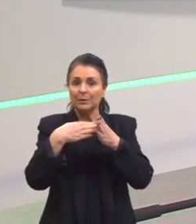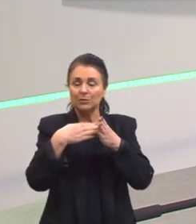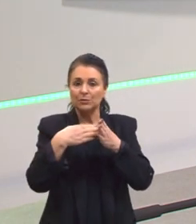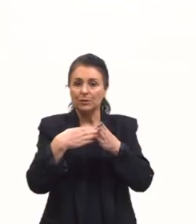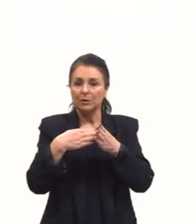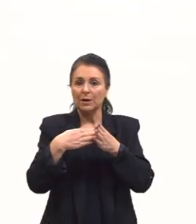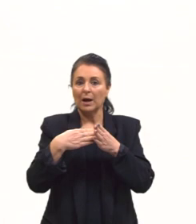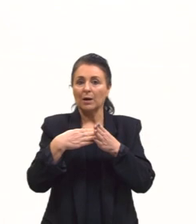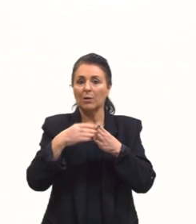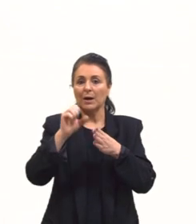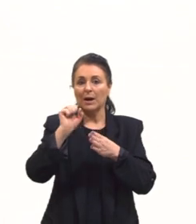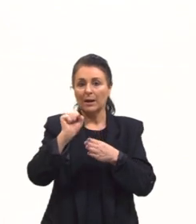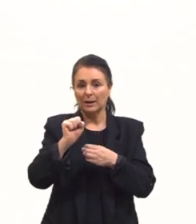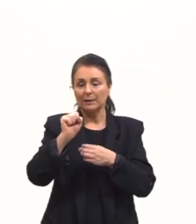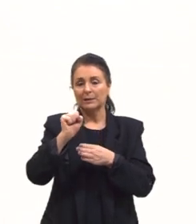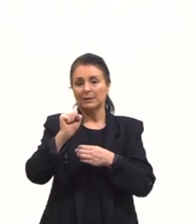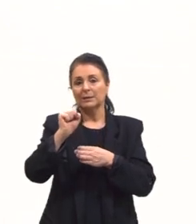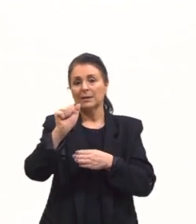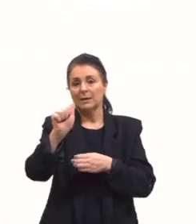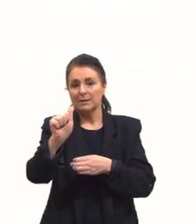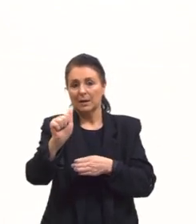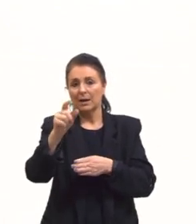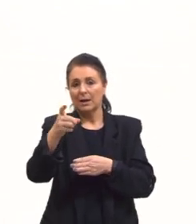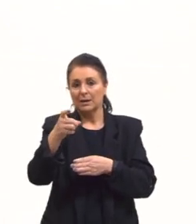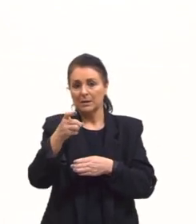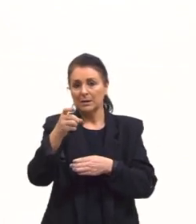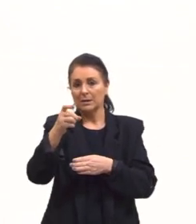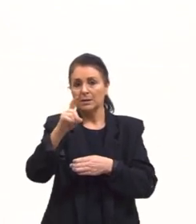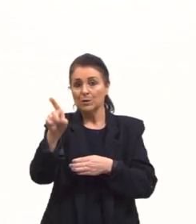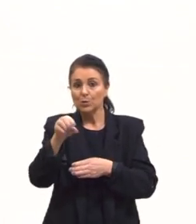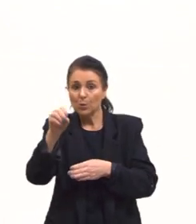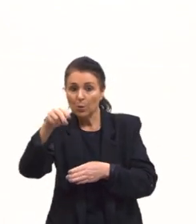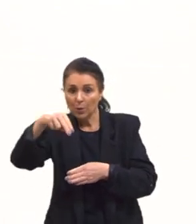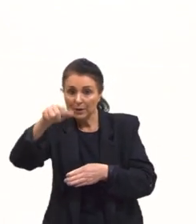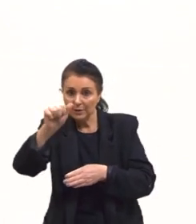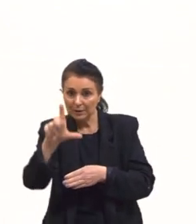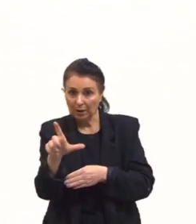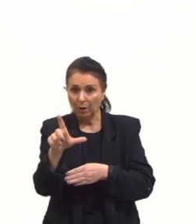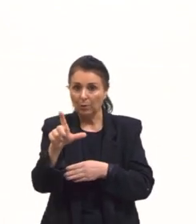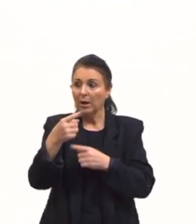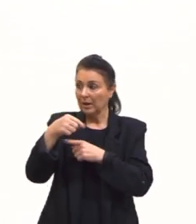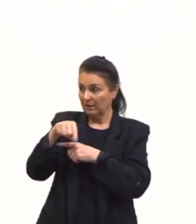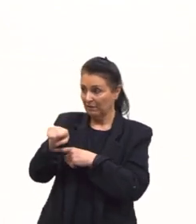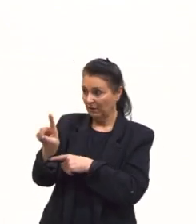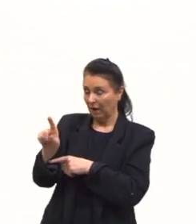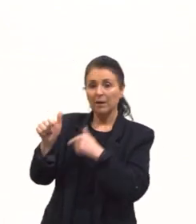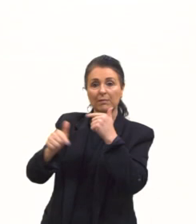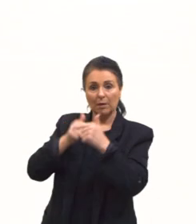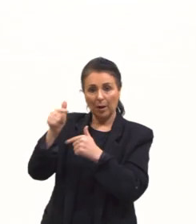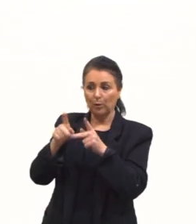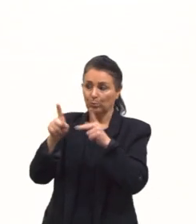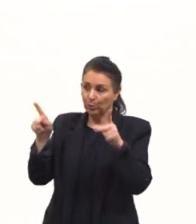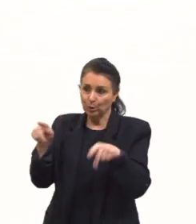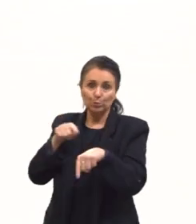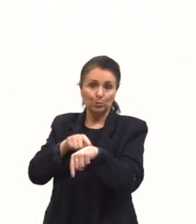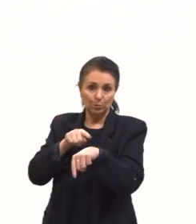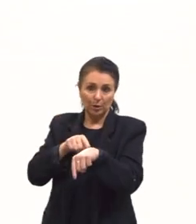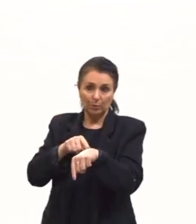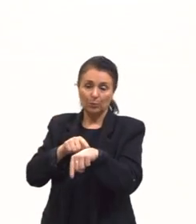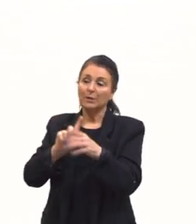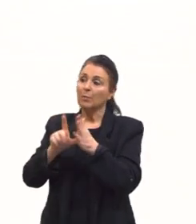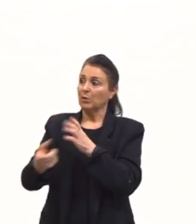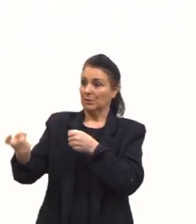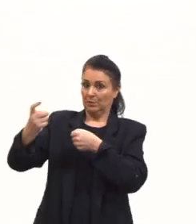migração sazonal transumância pode aparecer para ti é cara vai trabalho um período e volta sempre